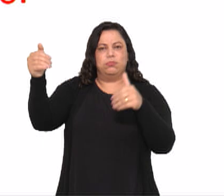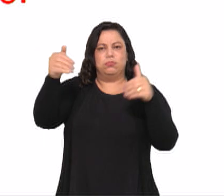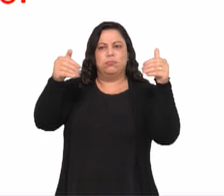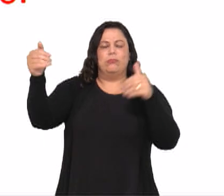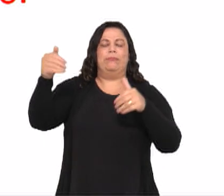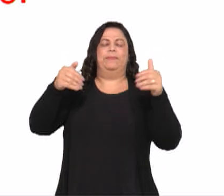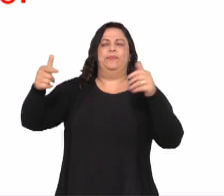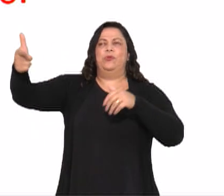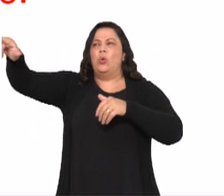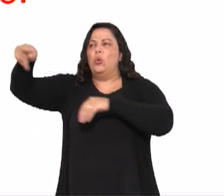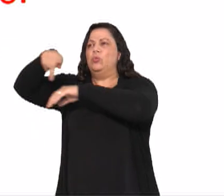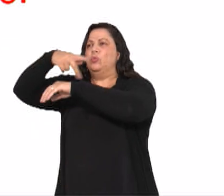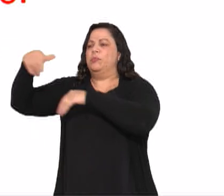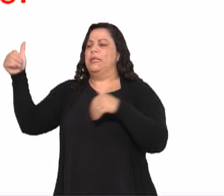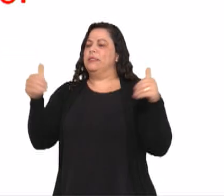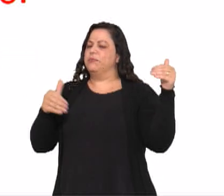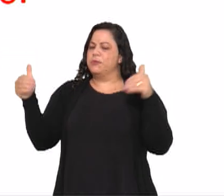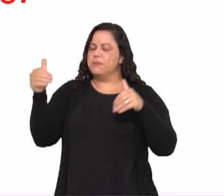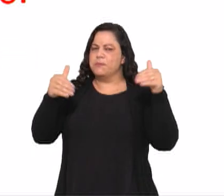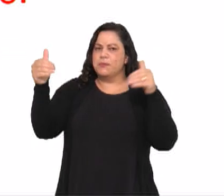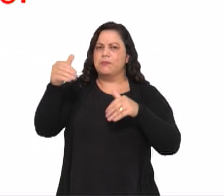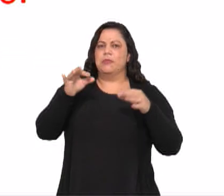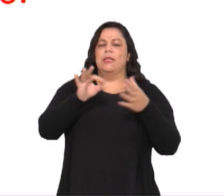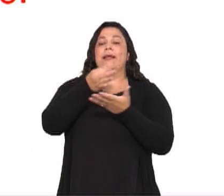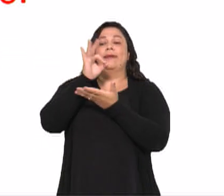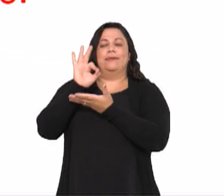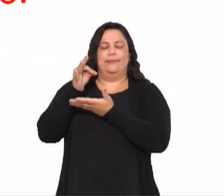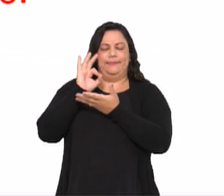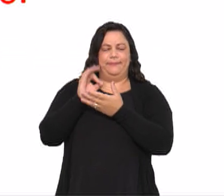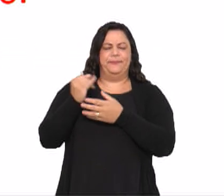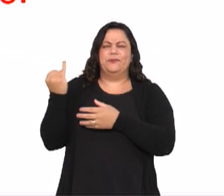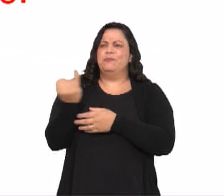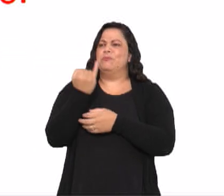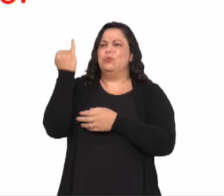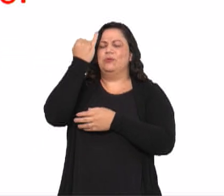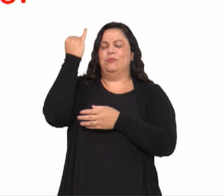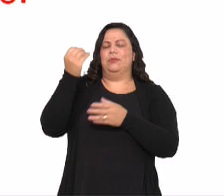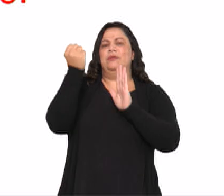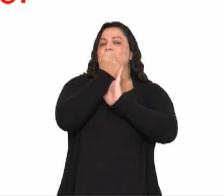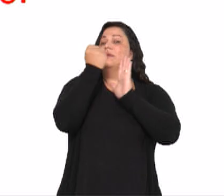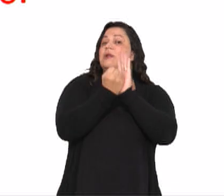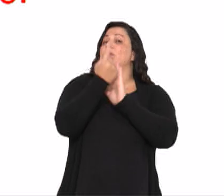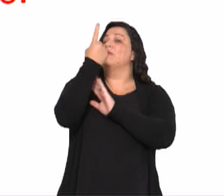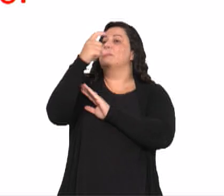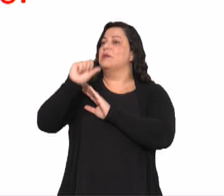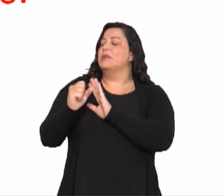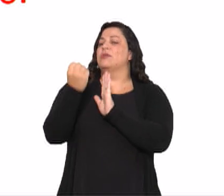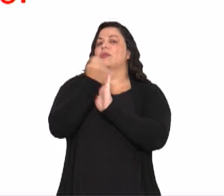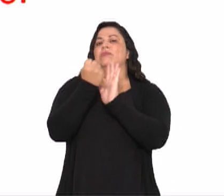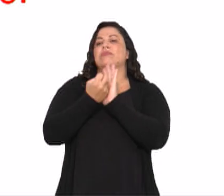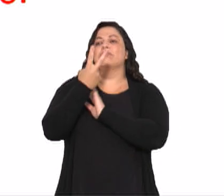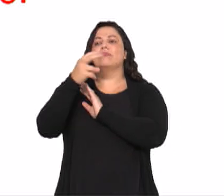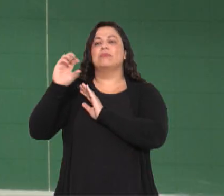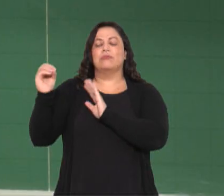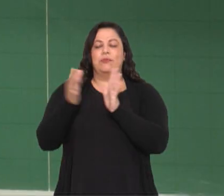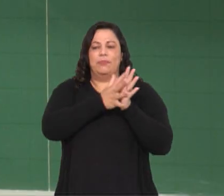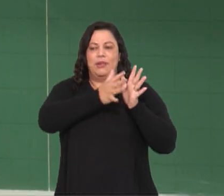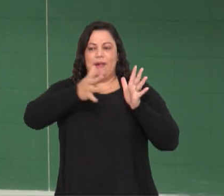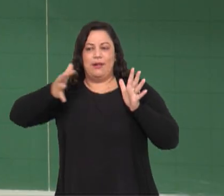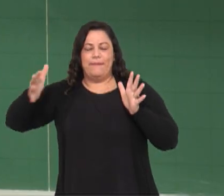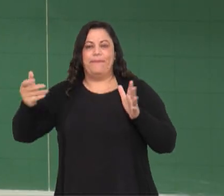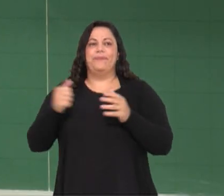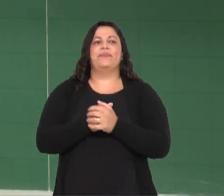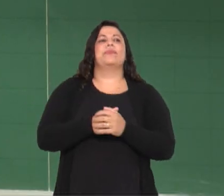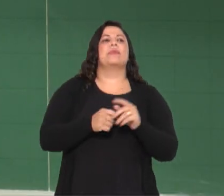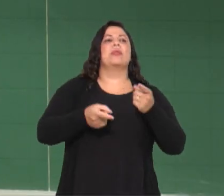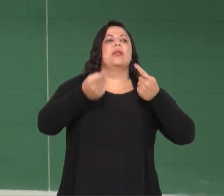muito importante para a entrada no Paraná moderno, a partir do século XIX, ali, século XX. E a exploração da madeira também não. A exploração